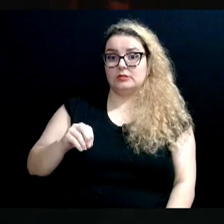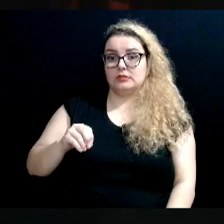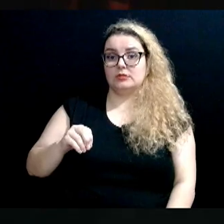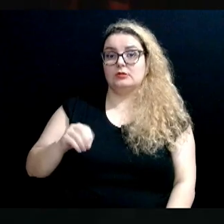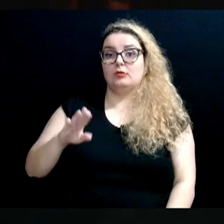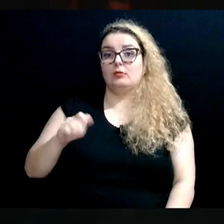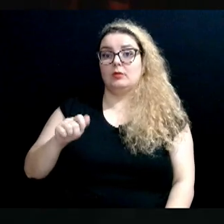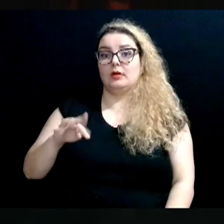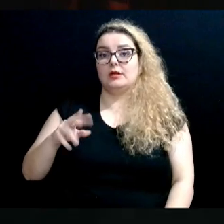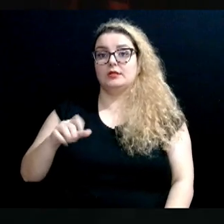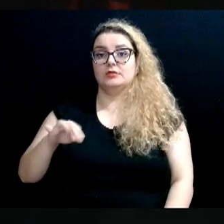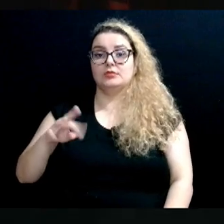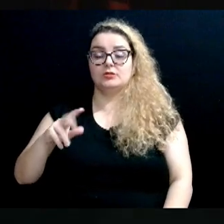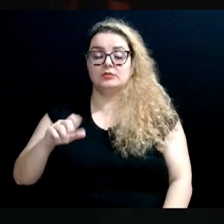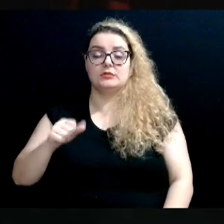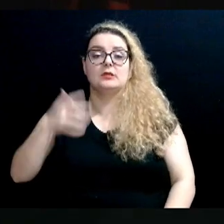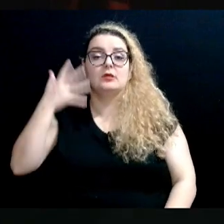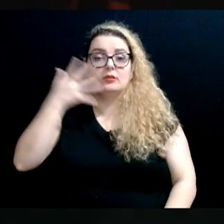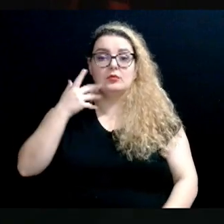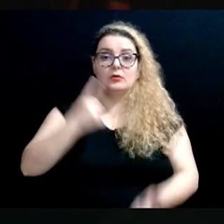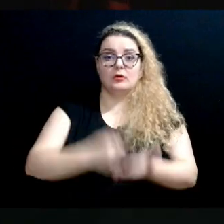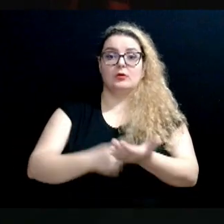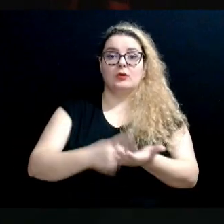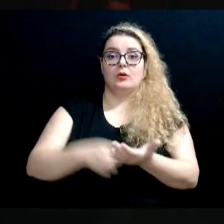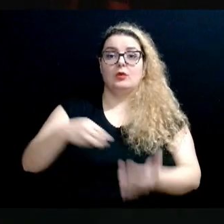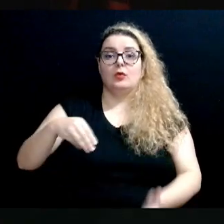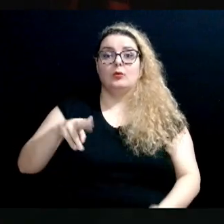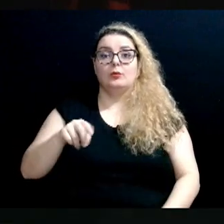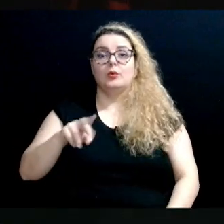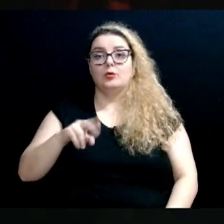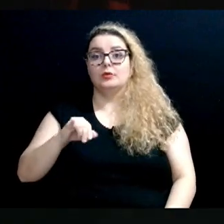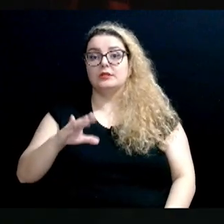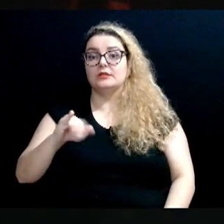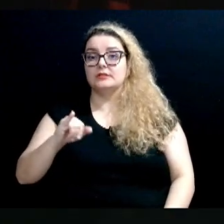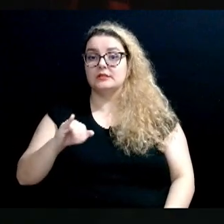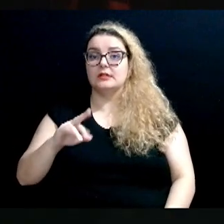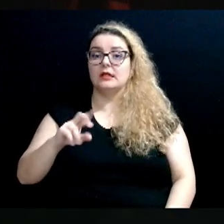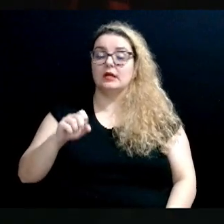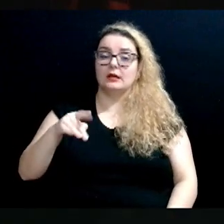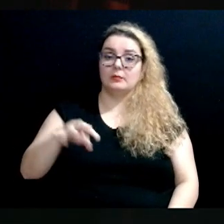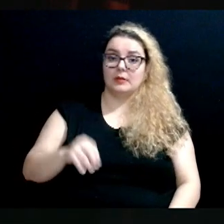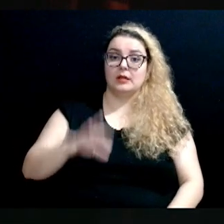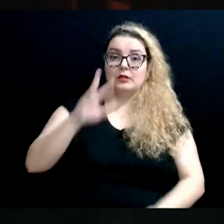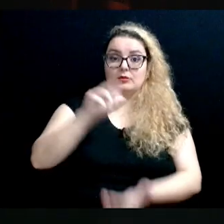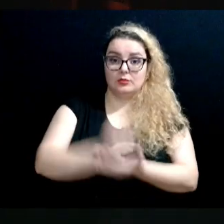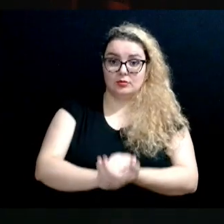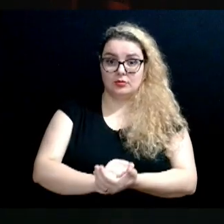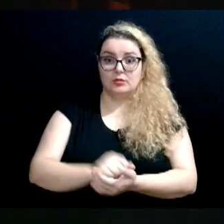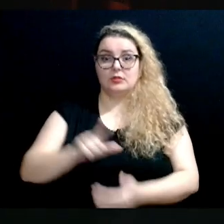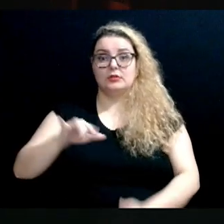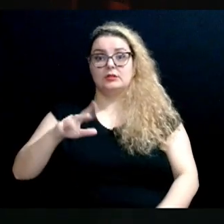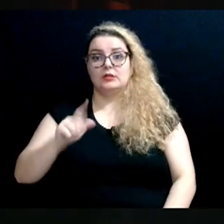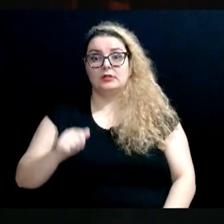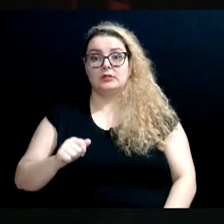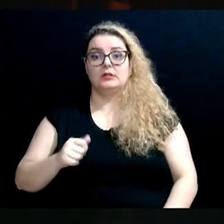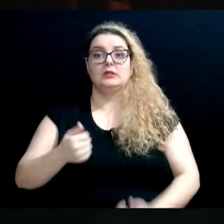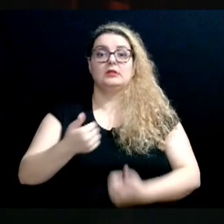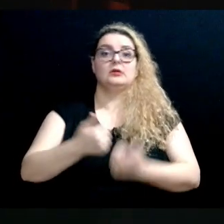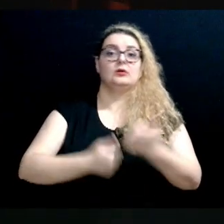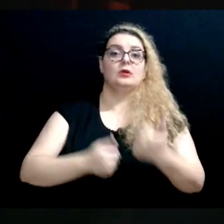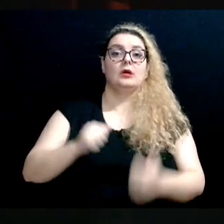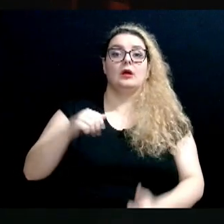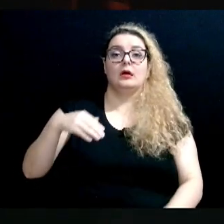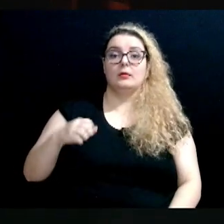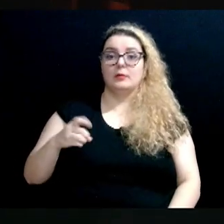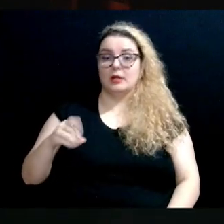está confirmado o Muricy Ramalho. As inscrições serão realizadas por meio da Liga Campineira de Futebol Amador. Informações e contato,